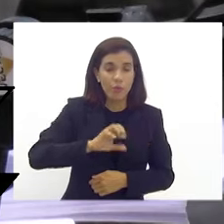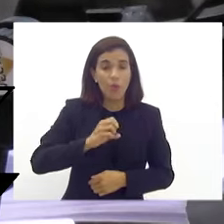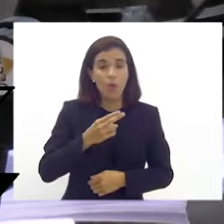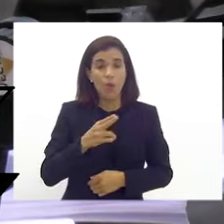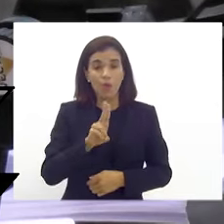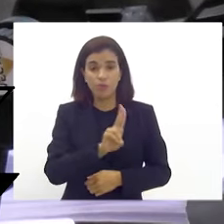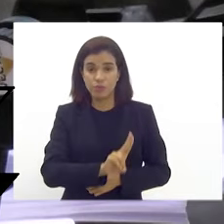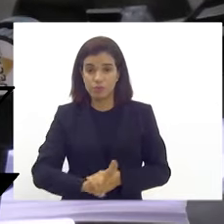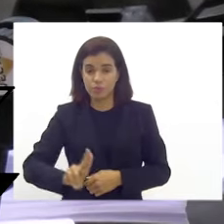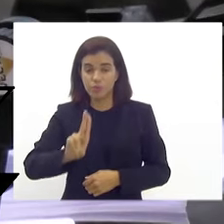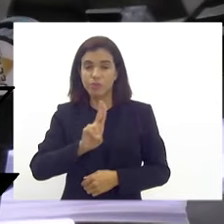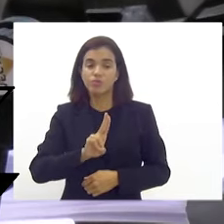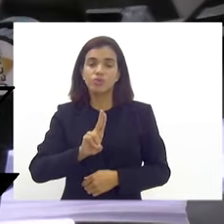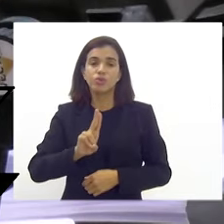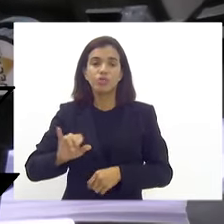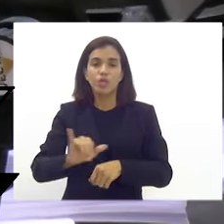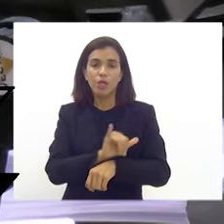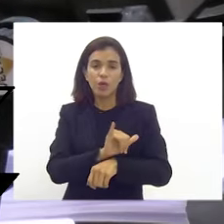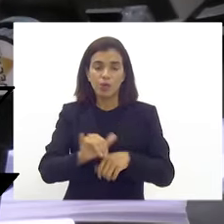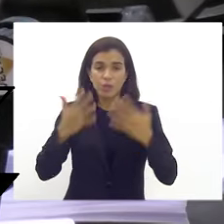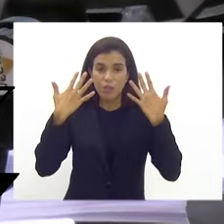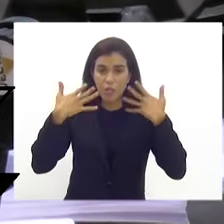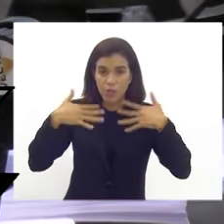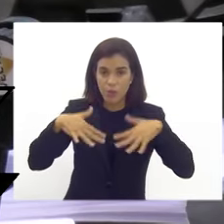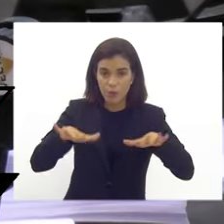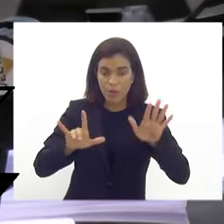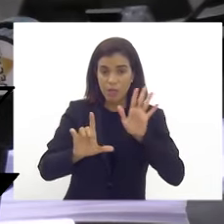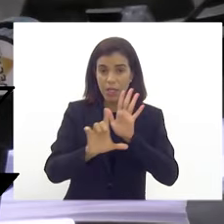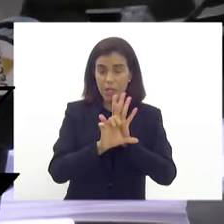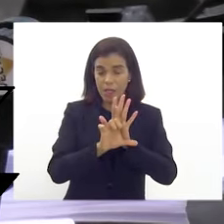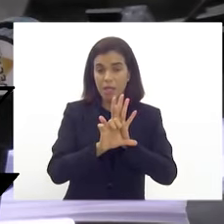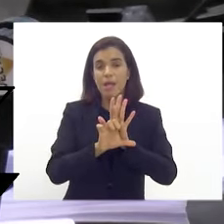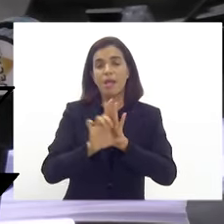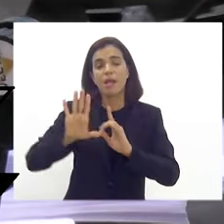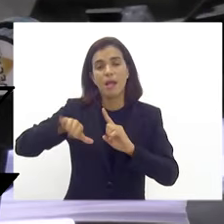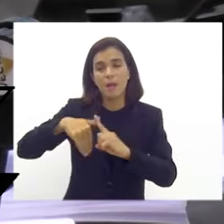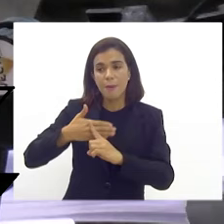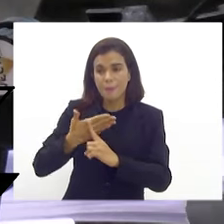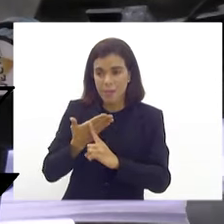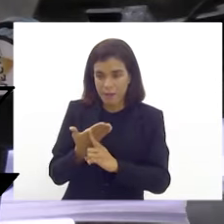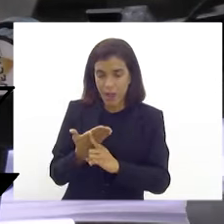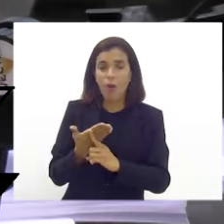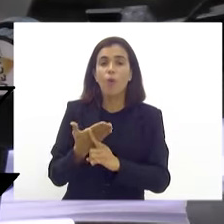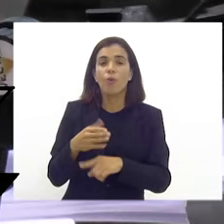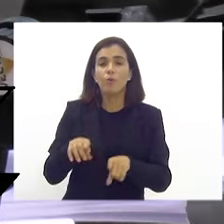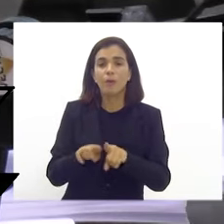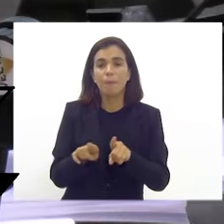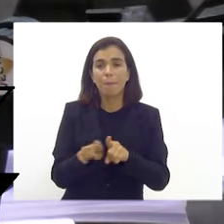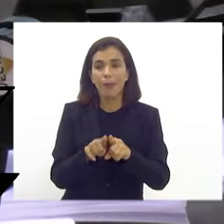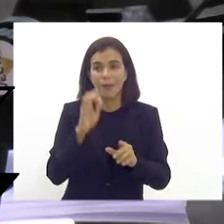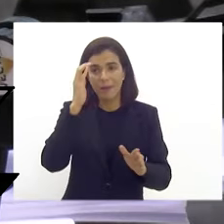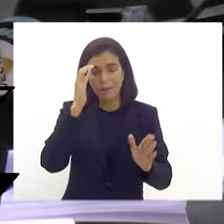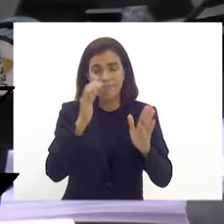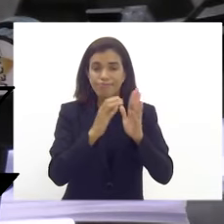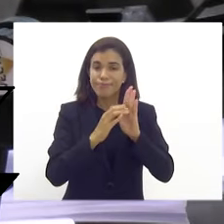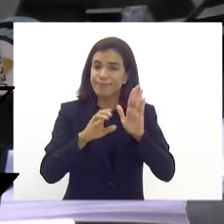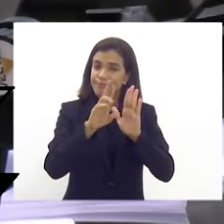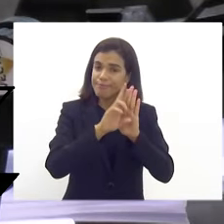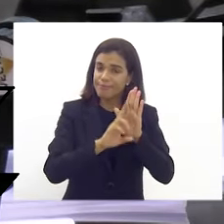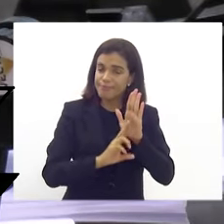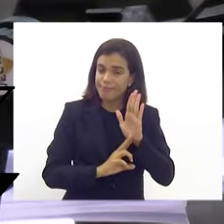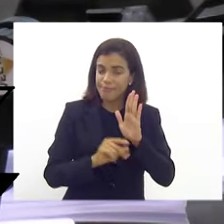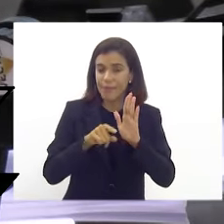de recursos naturais com a legislação ambiental em vigor prevalecendo o alto de infração ambiental Lavrado pelos os que determina